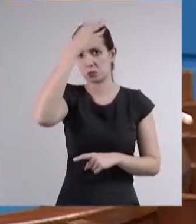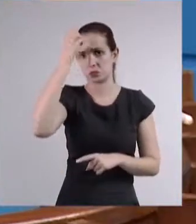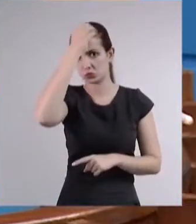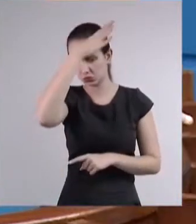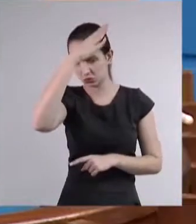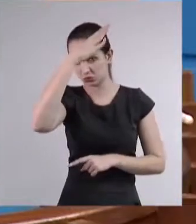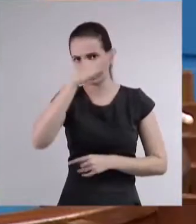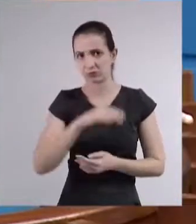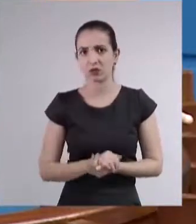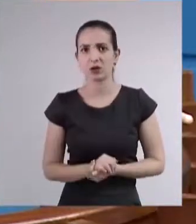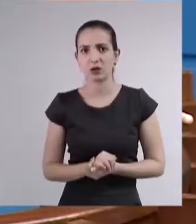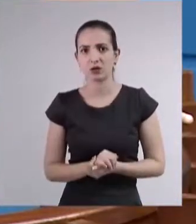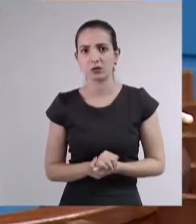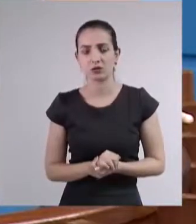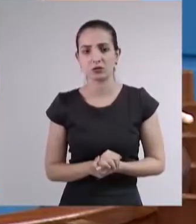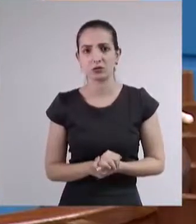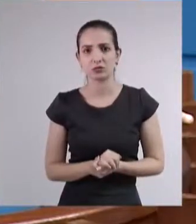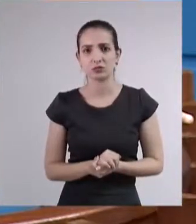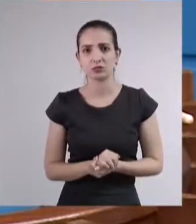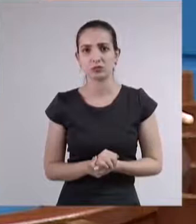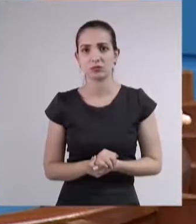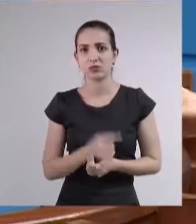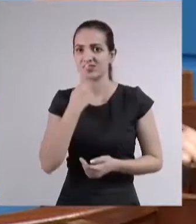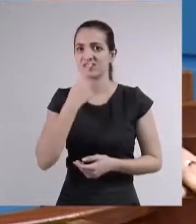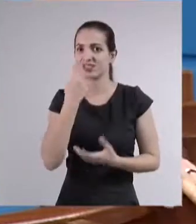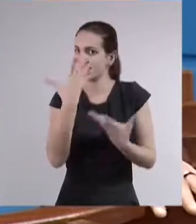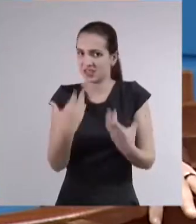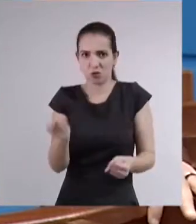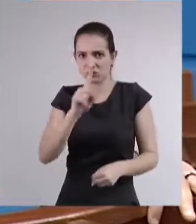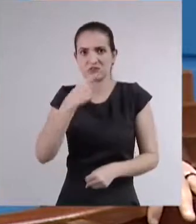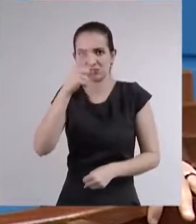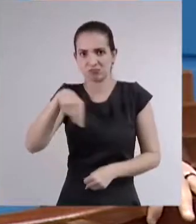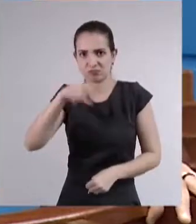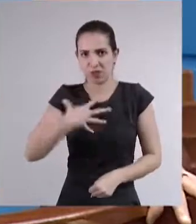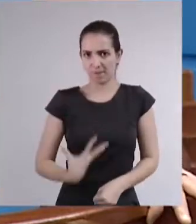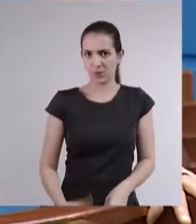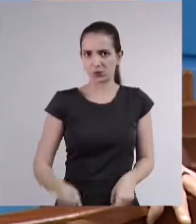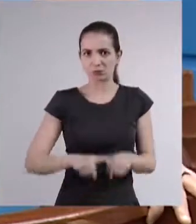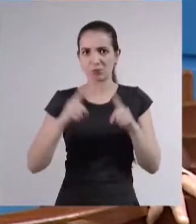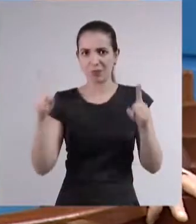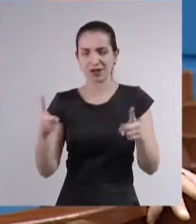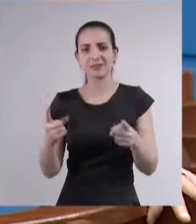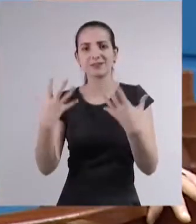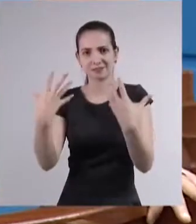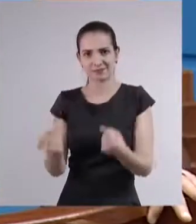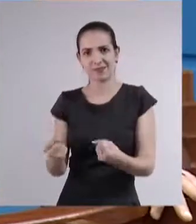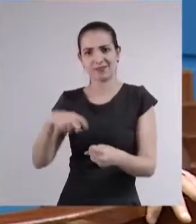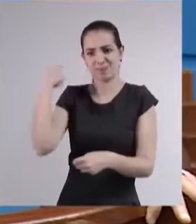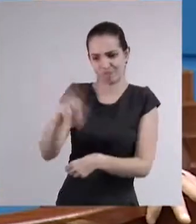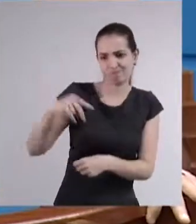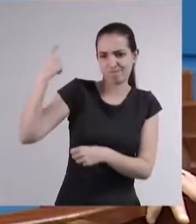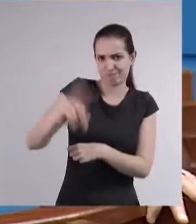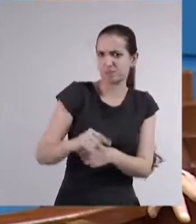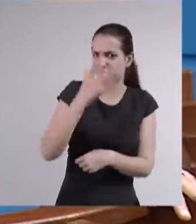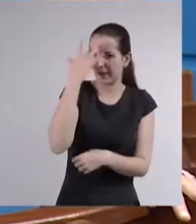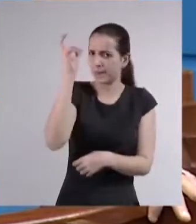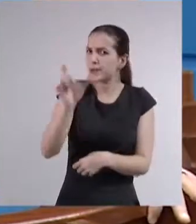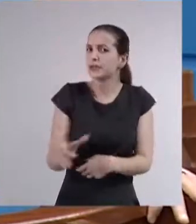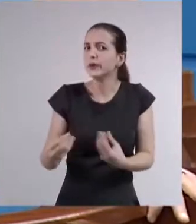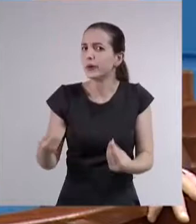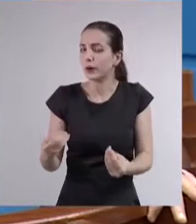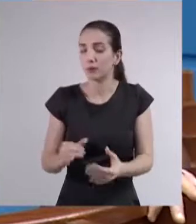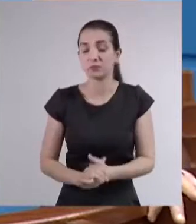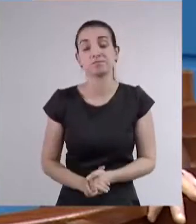da tortura. É um contrassenso. Eu nunca vi